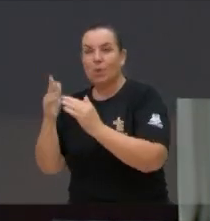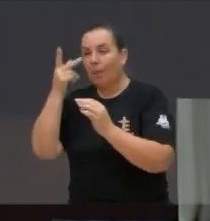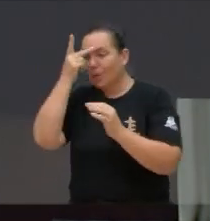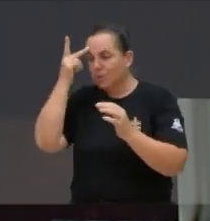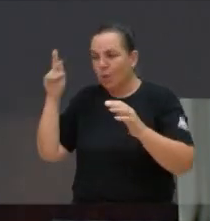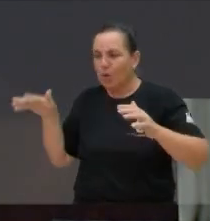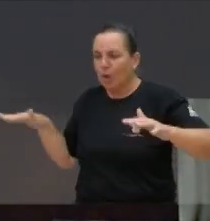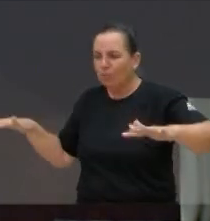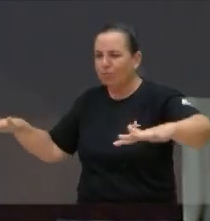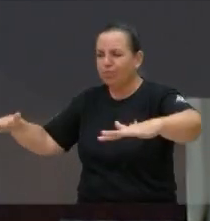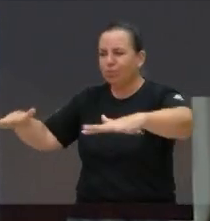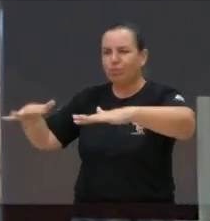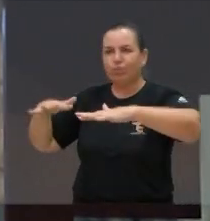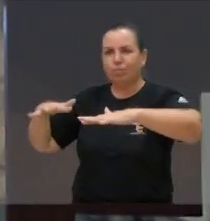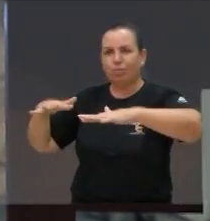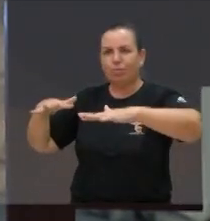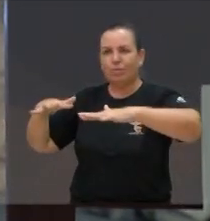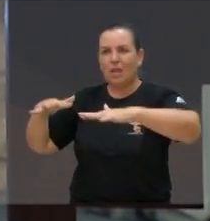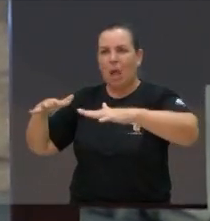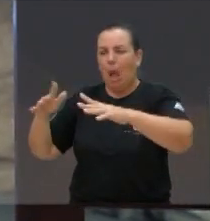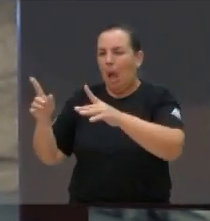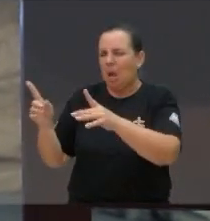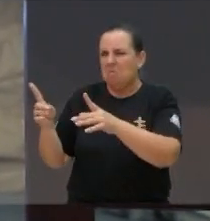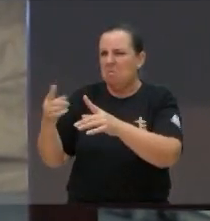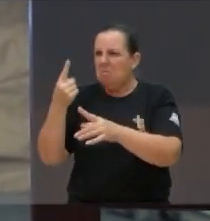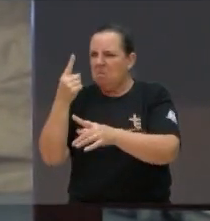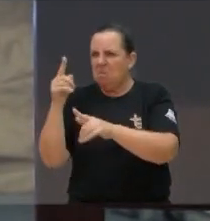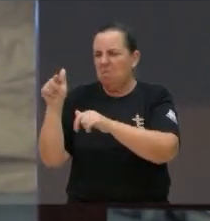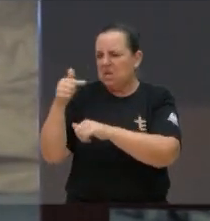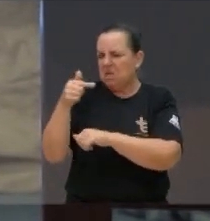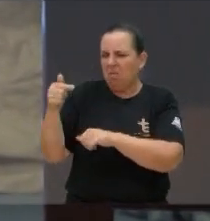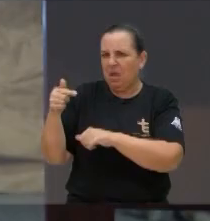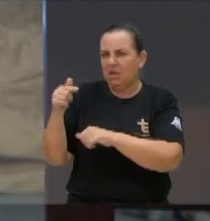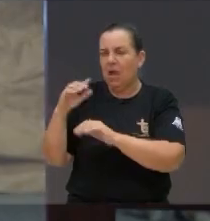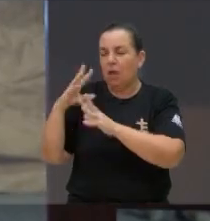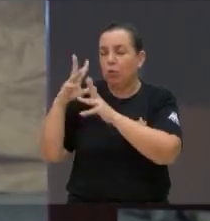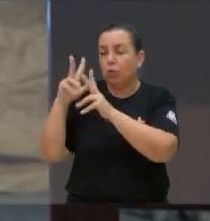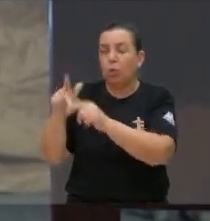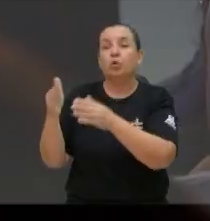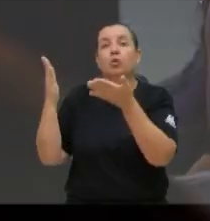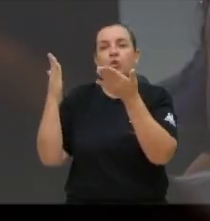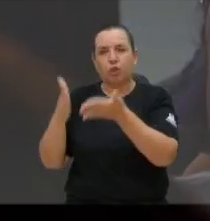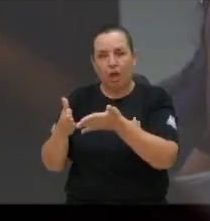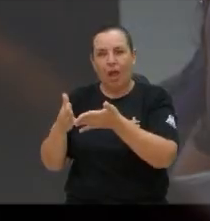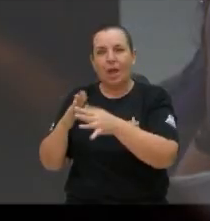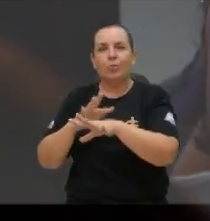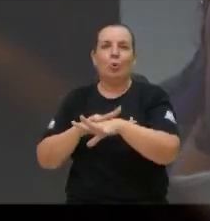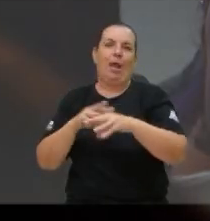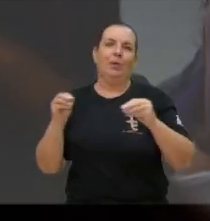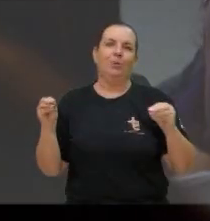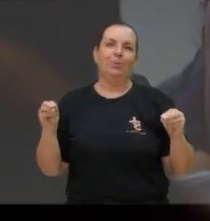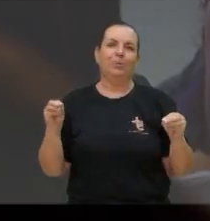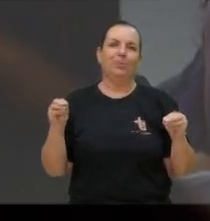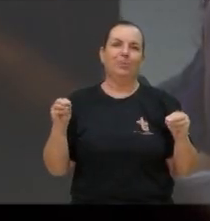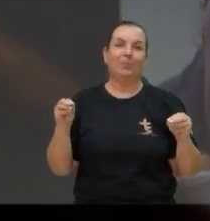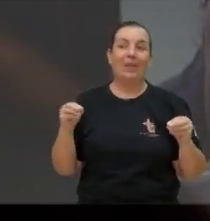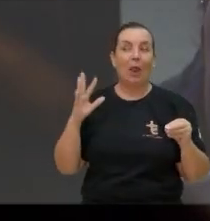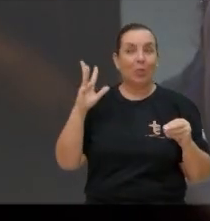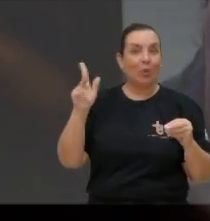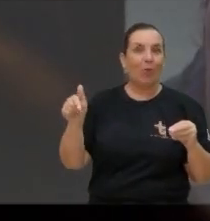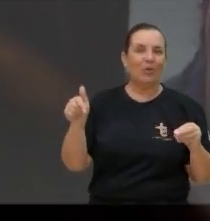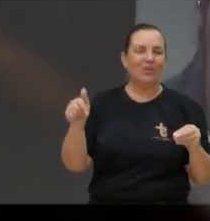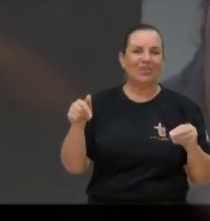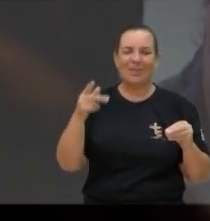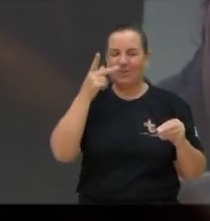que em menos de uma semana, todos estavam curados. Todos